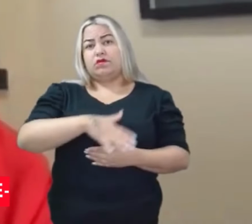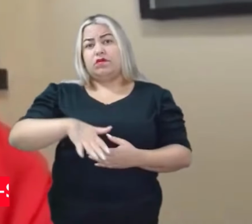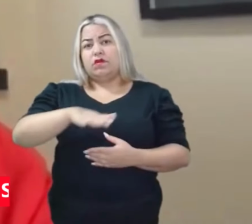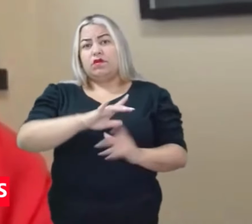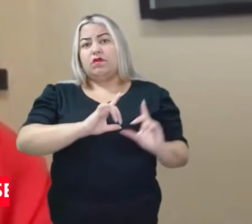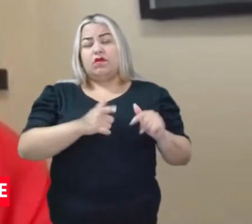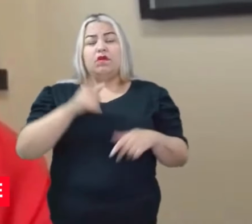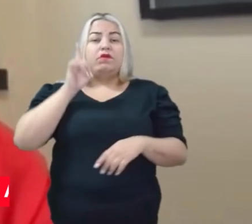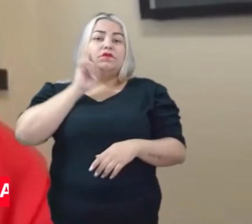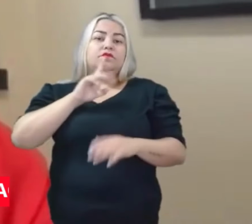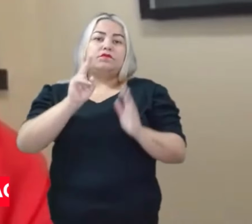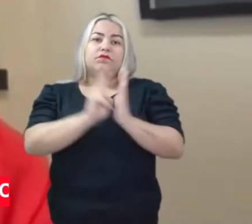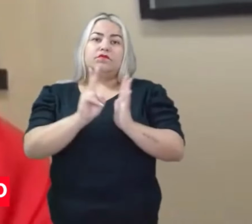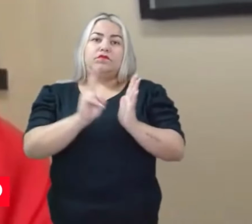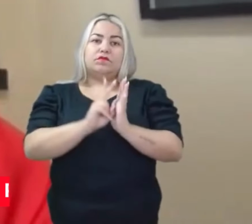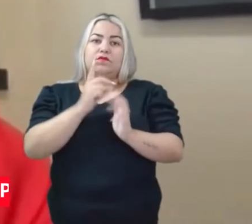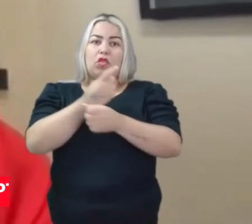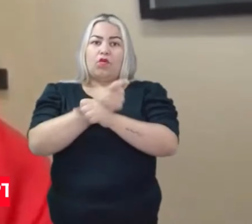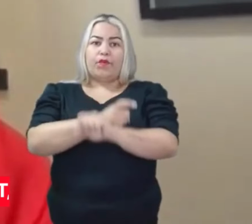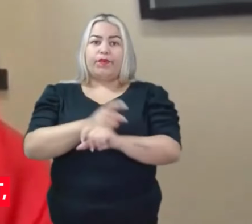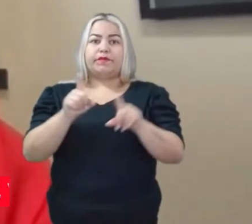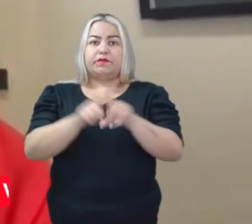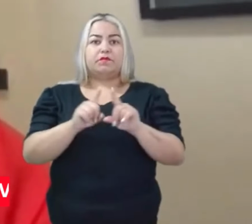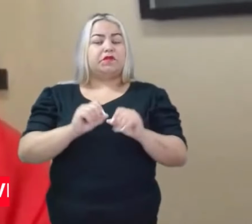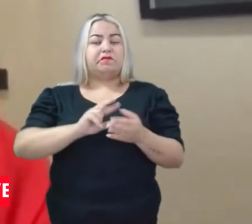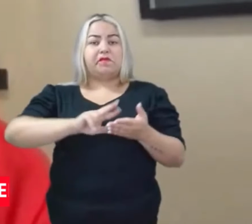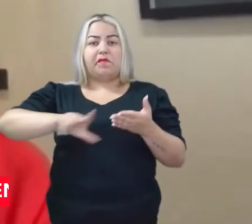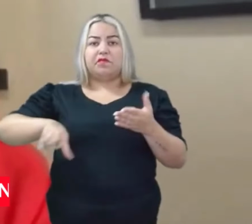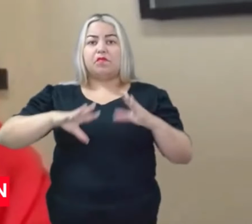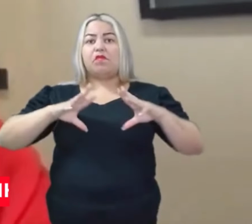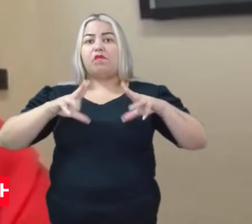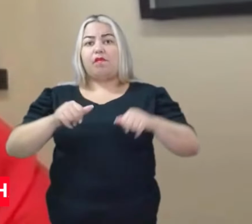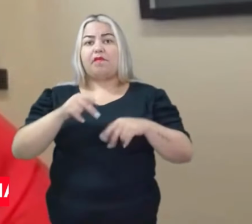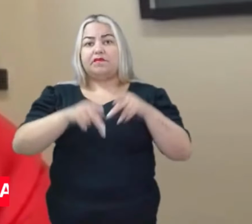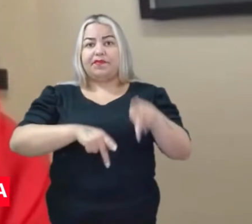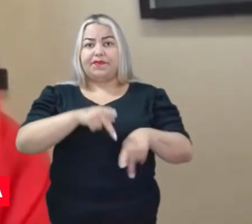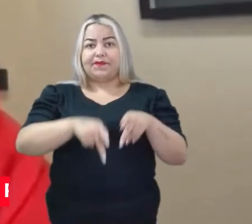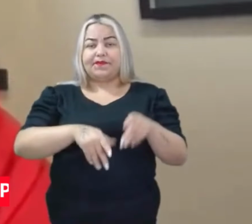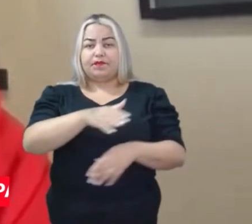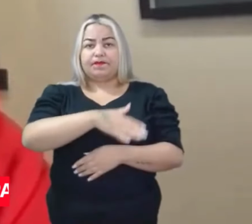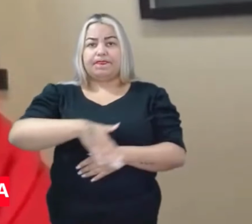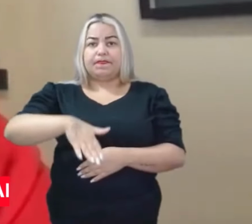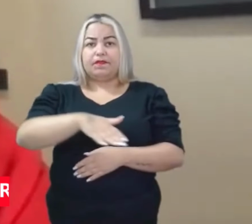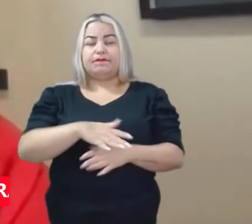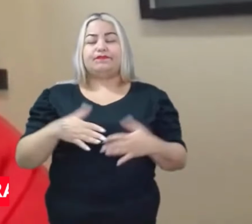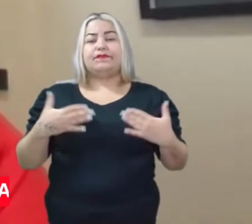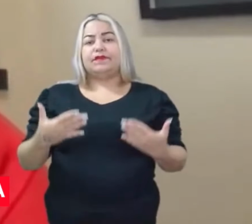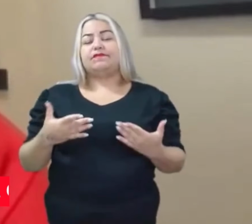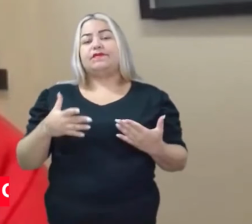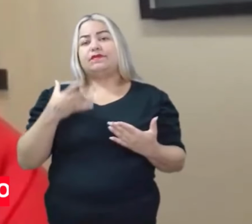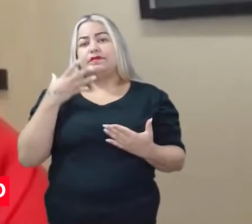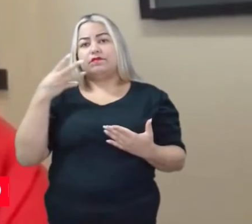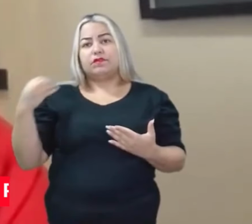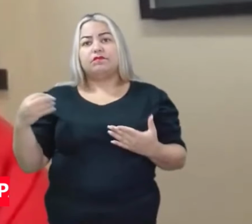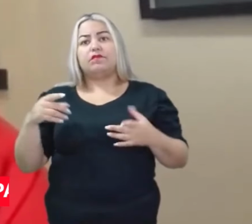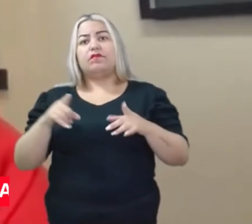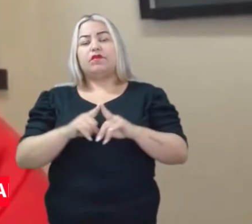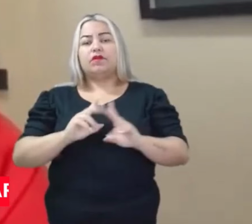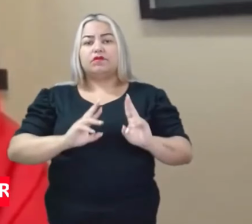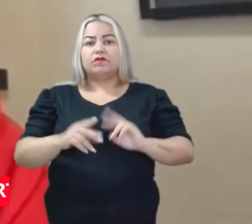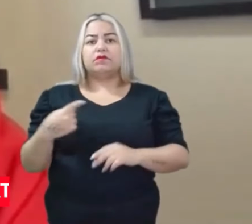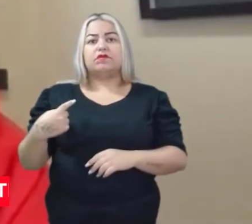Minas Gerais, indígenas, quilombolas, geraizeiros, enfim, todo esse povo aí que ficou muito tempo esquecido no orçamento, a gente